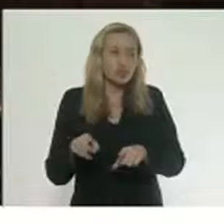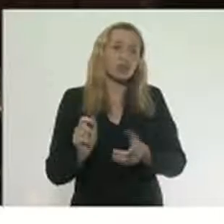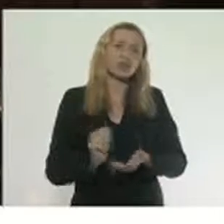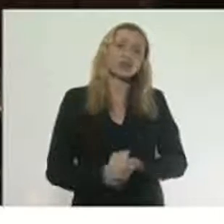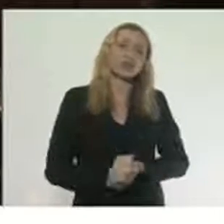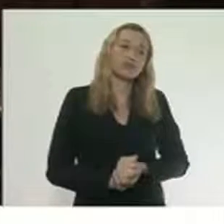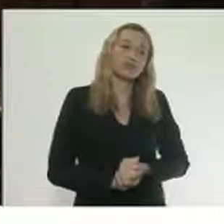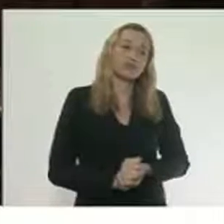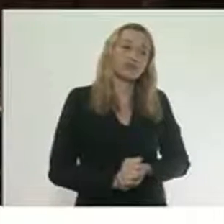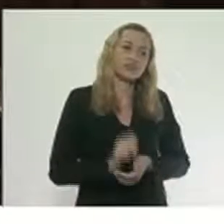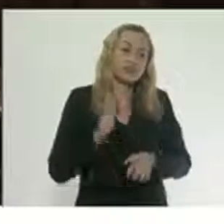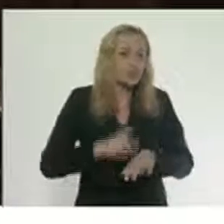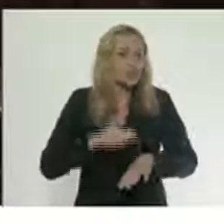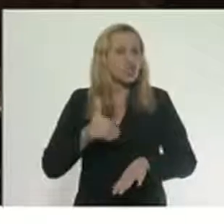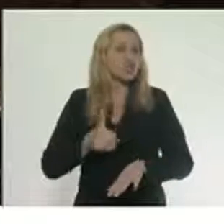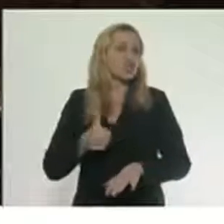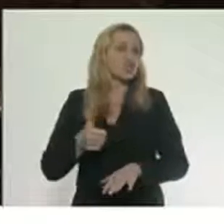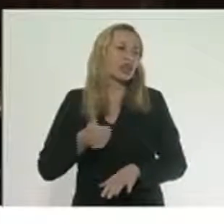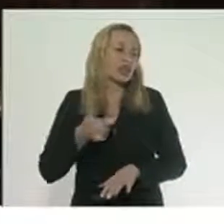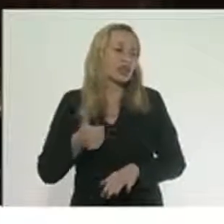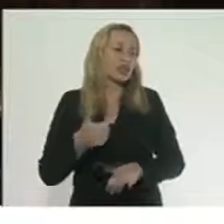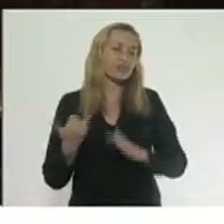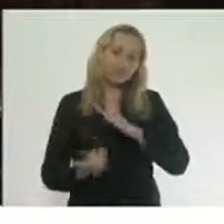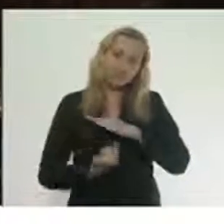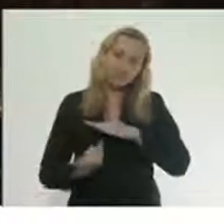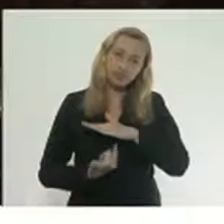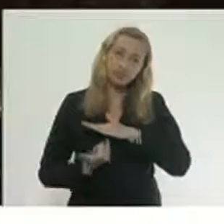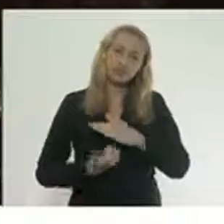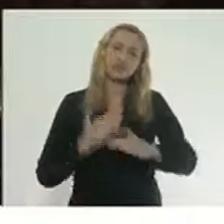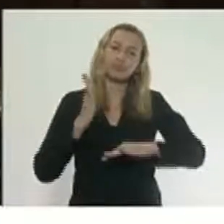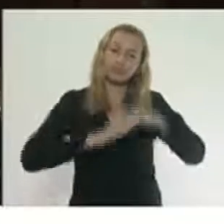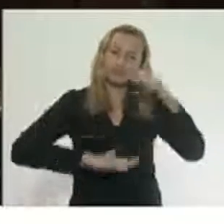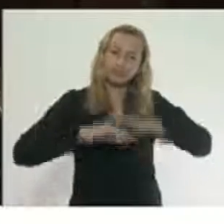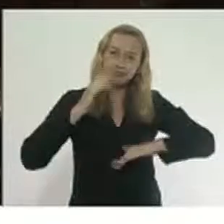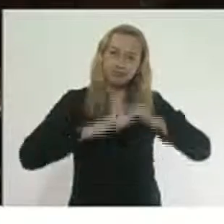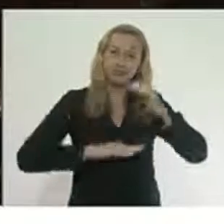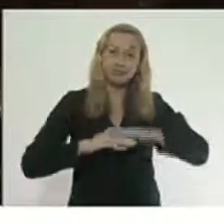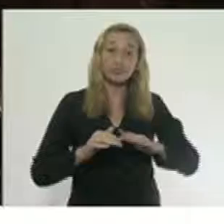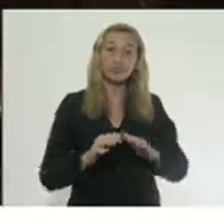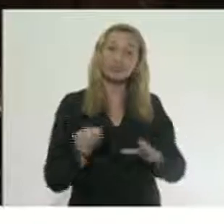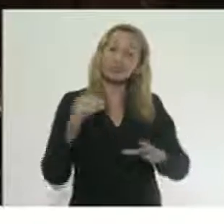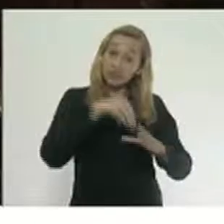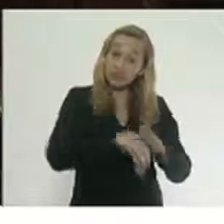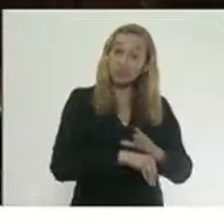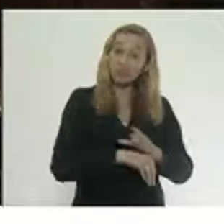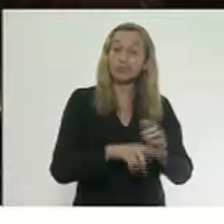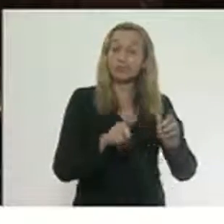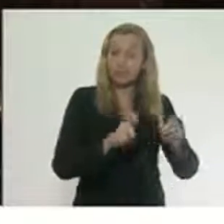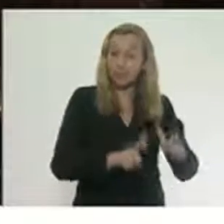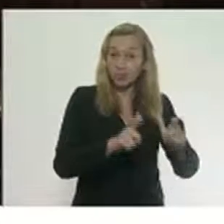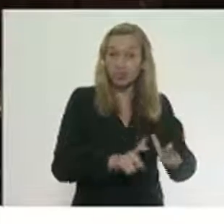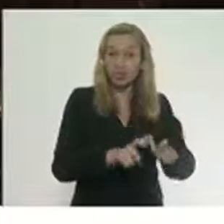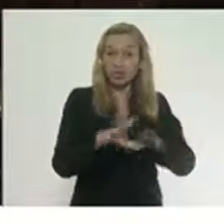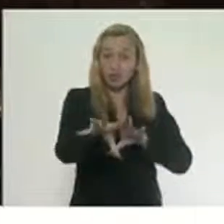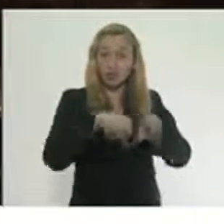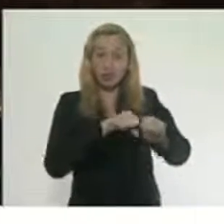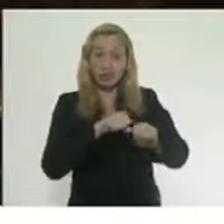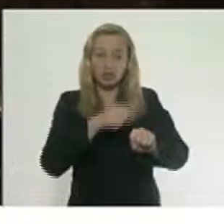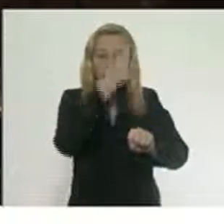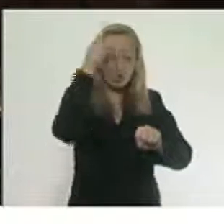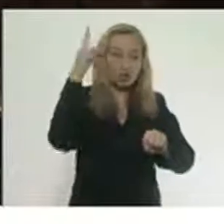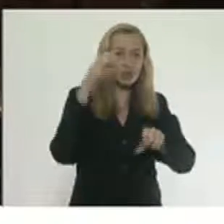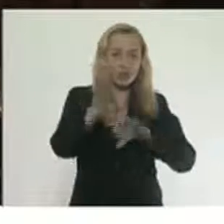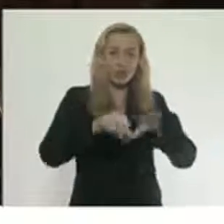autonomia, a dignidade das instituições e dos profissionais que atuam na formação de pessoas, na formação